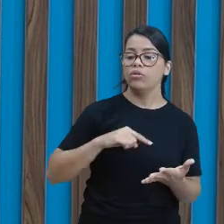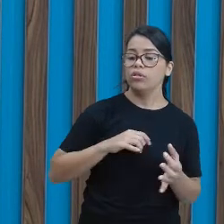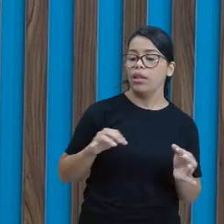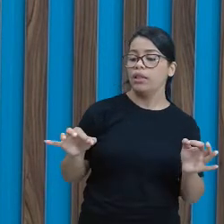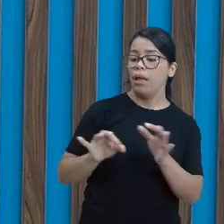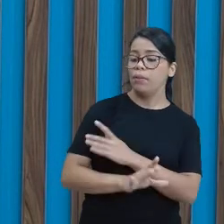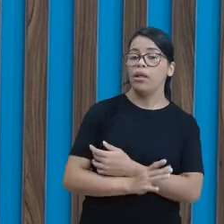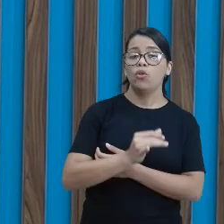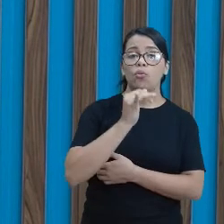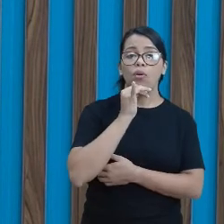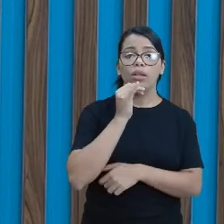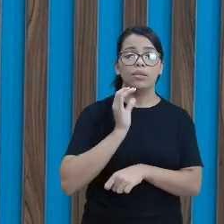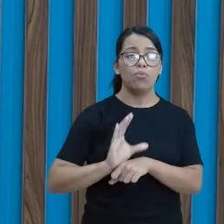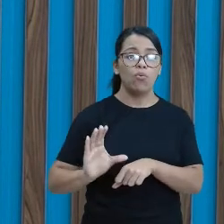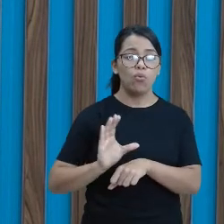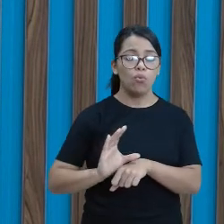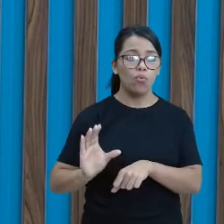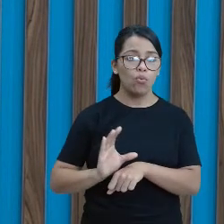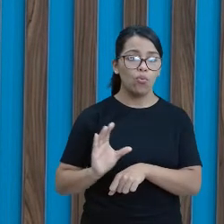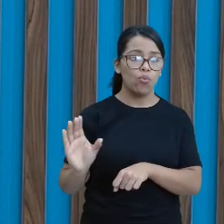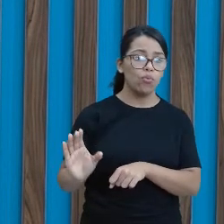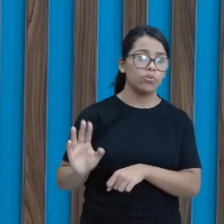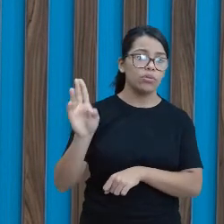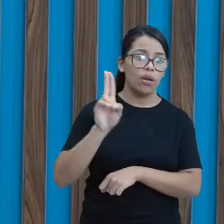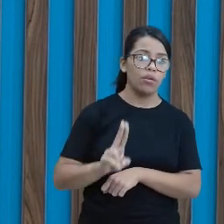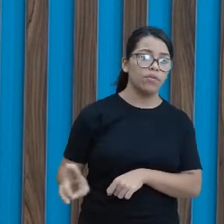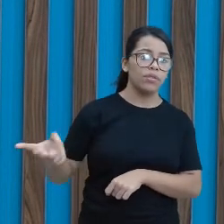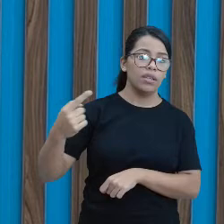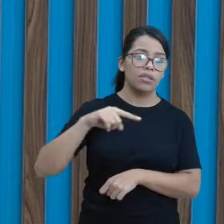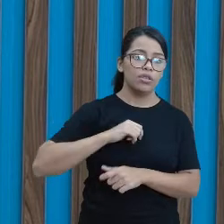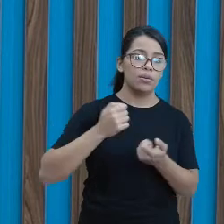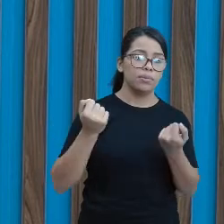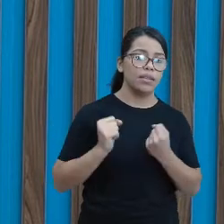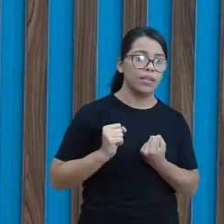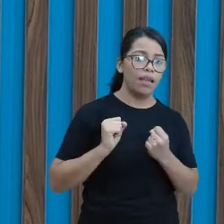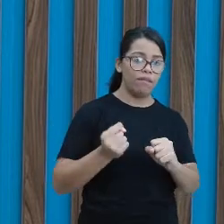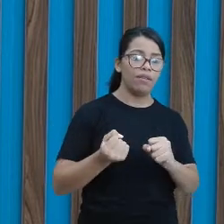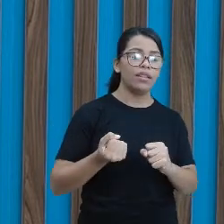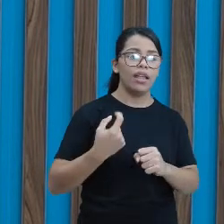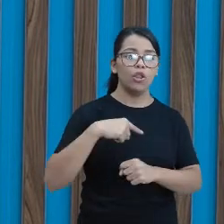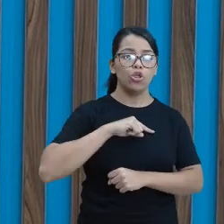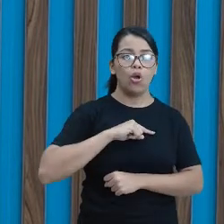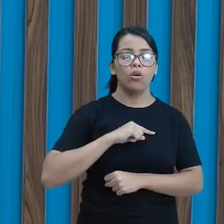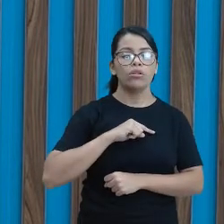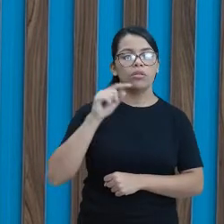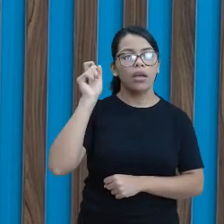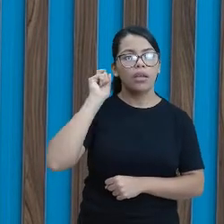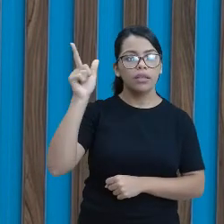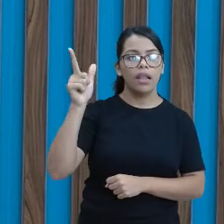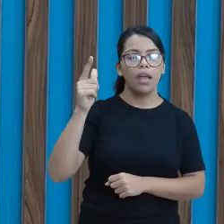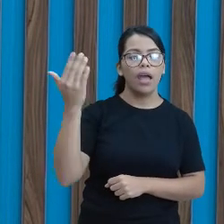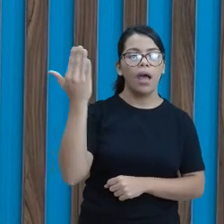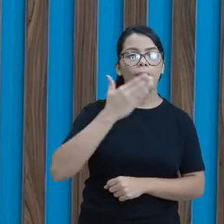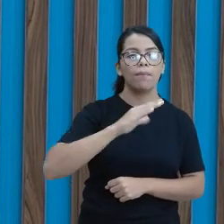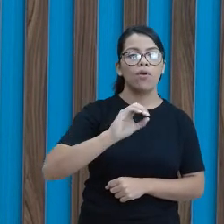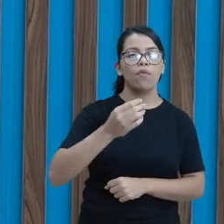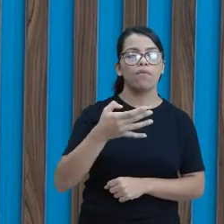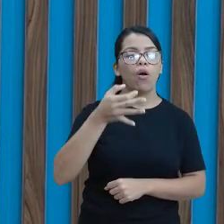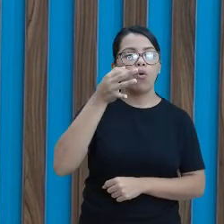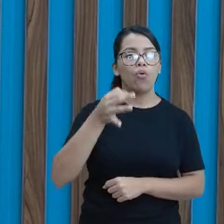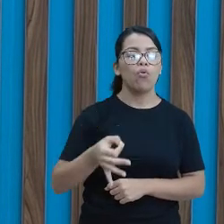curso lá na universidade, a gente tem que, no final do curso, defender uma ideia, aprovar, né, ou confirmar a ideia de